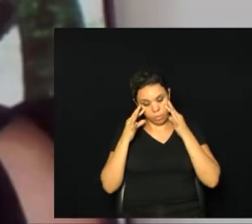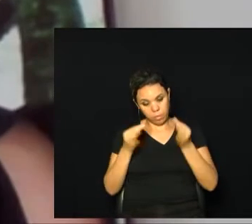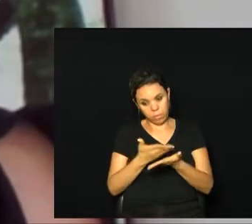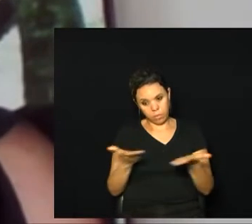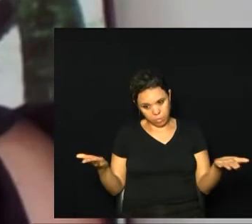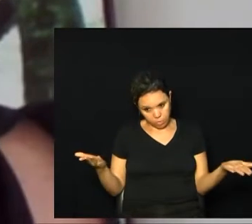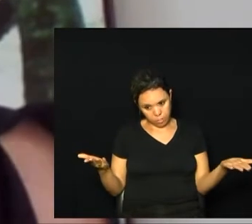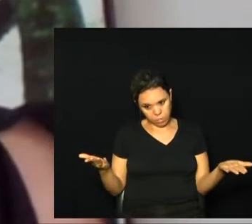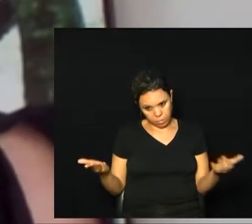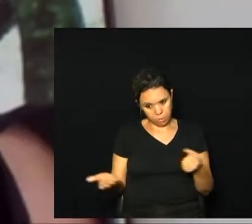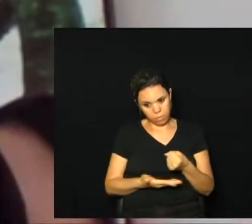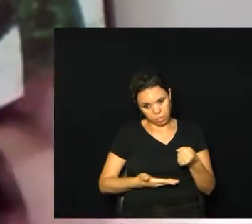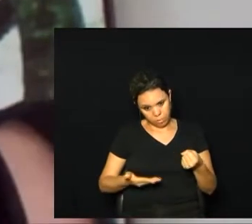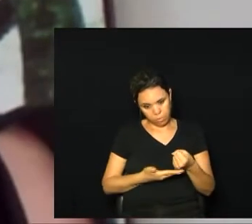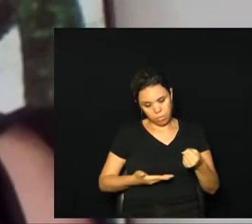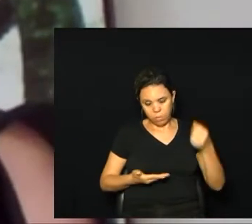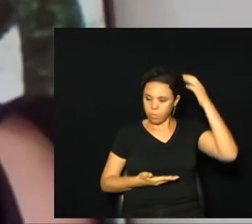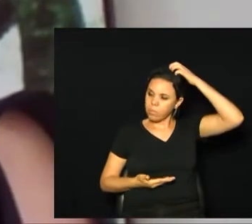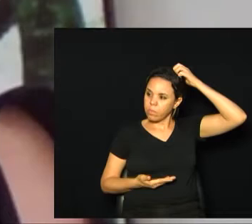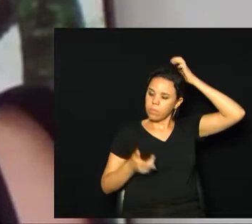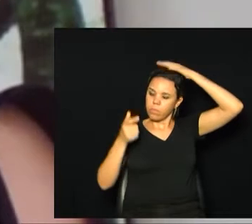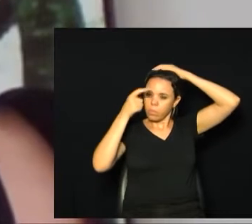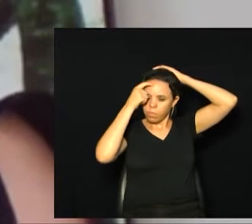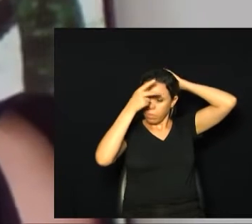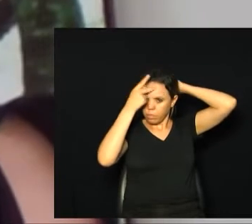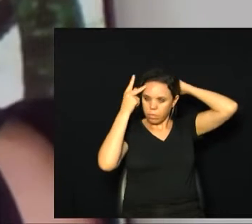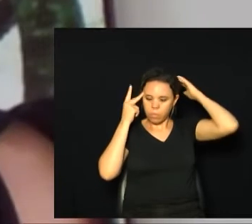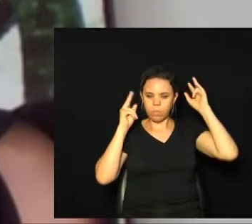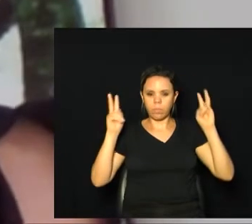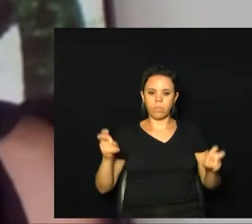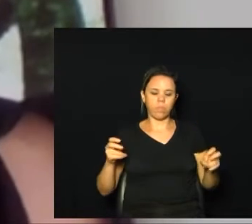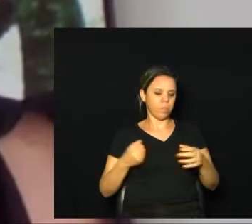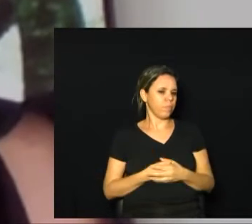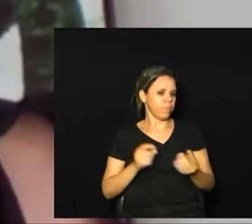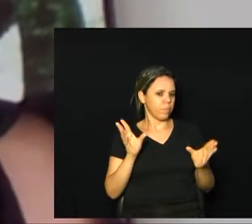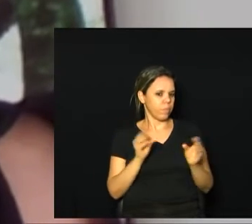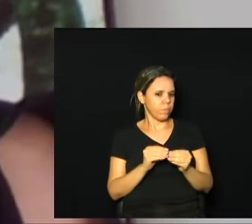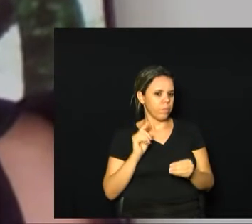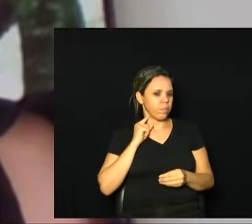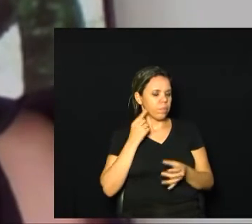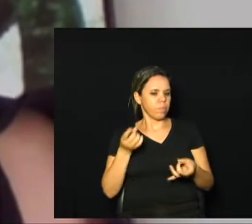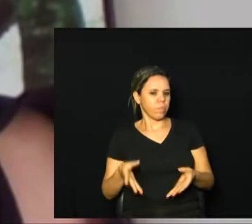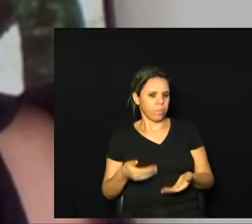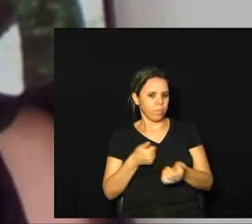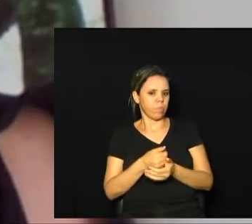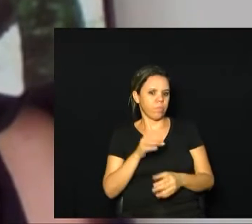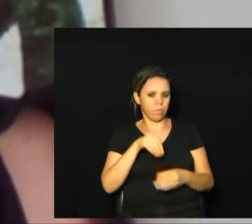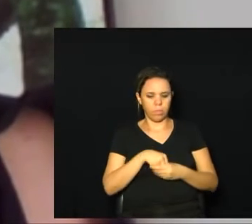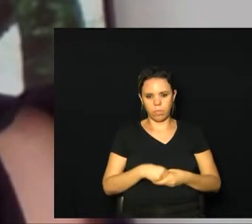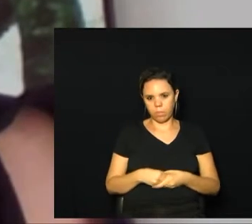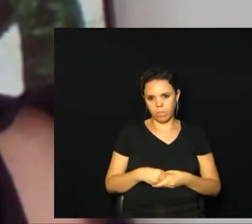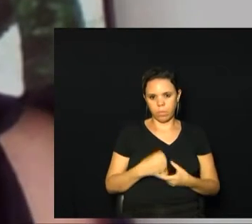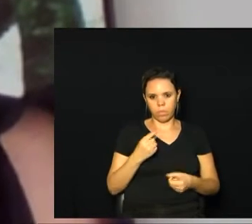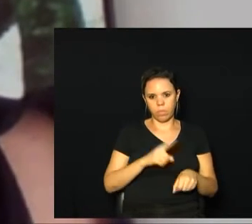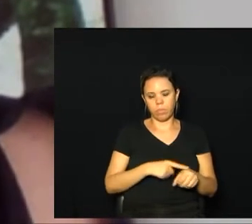na educação de base para a conscientização dessas questões. Então, a finalização de lixão ela já está prevista há